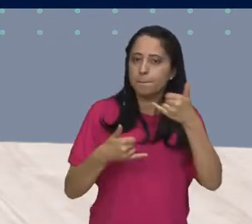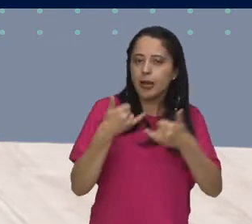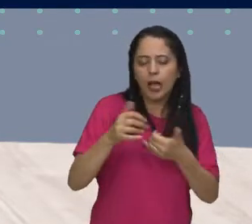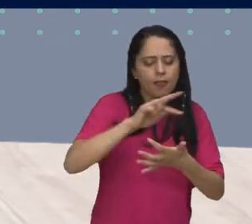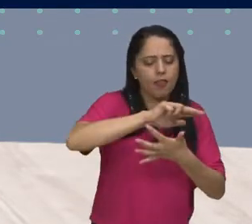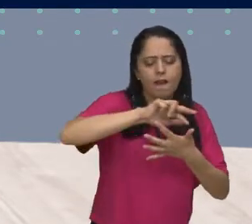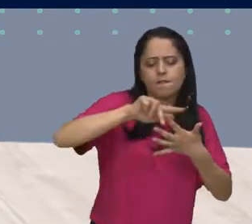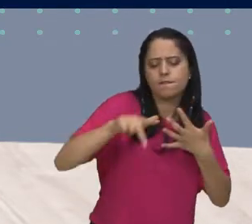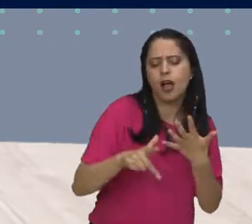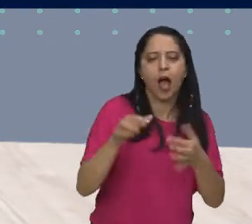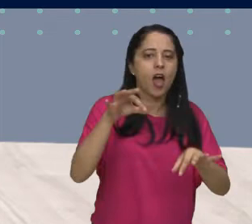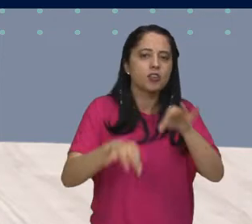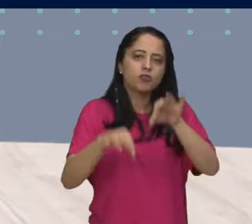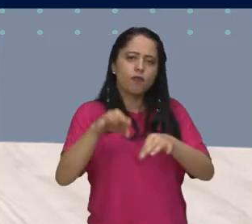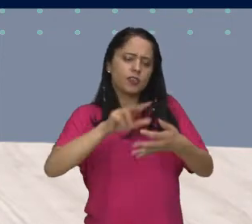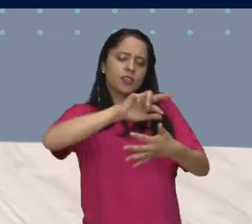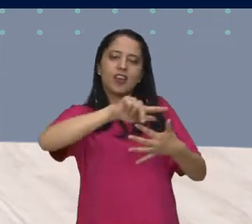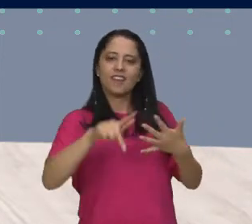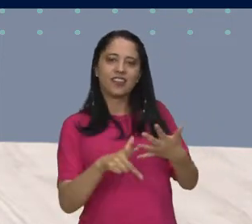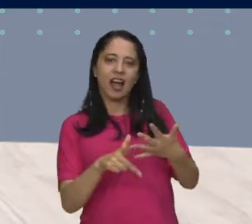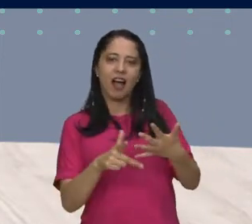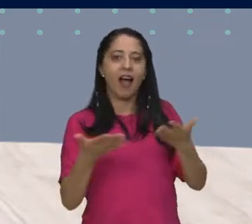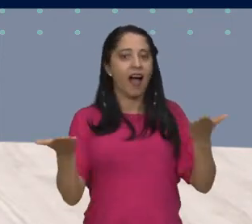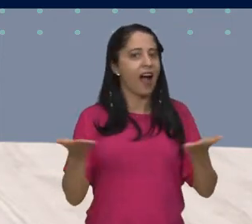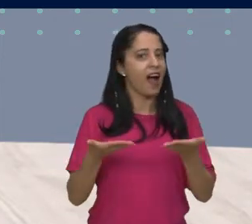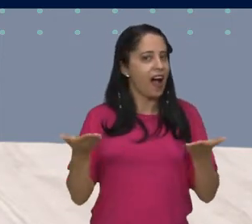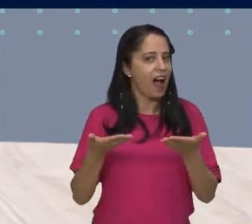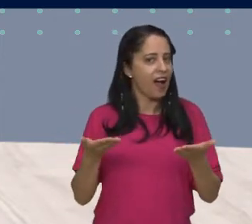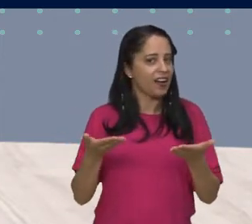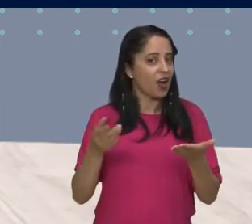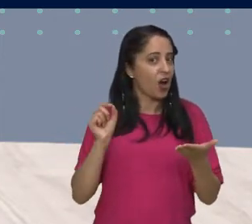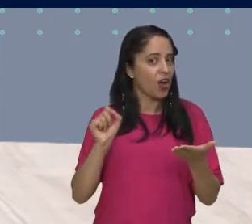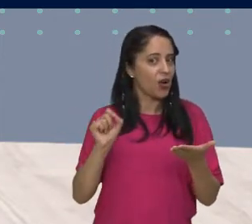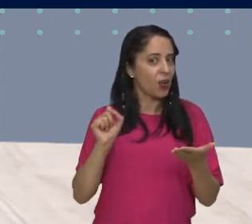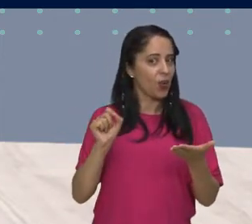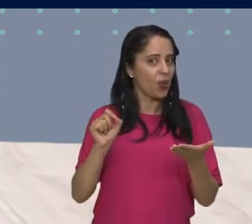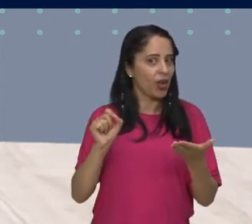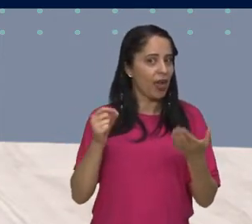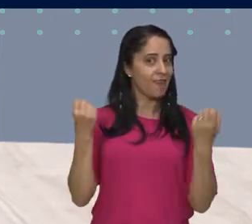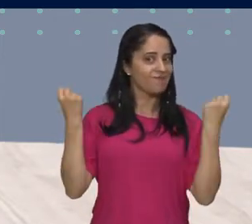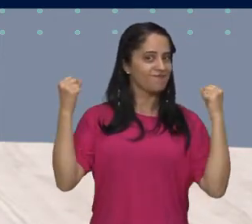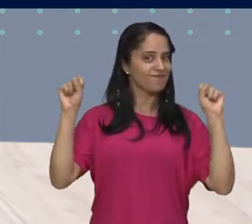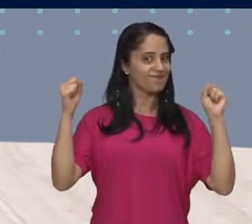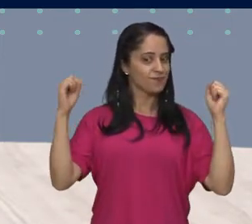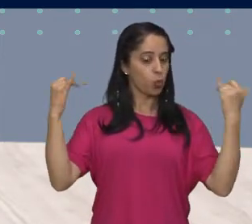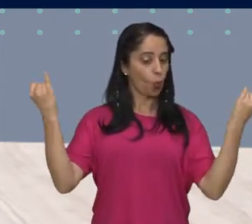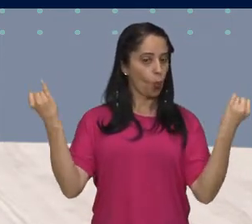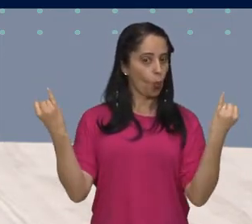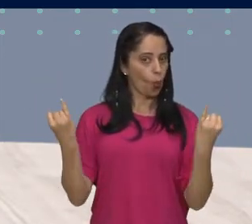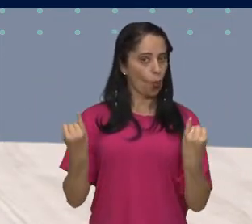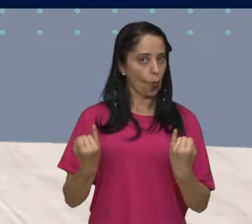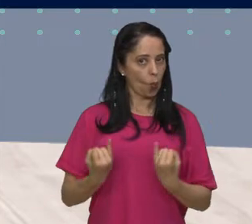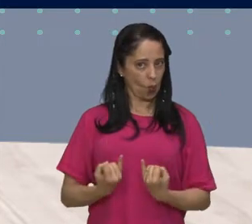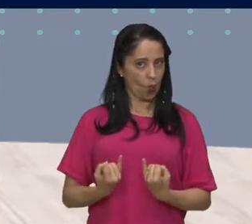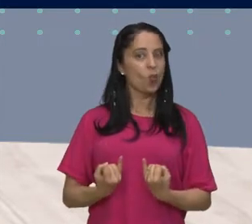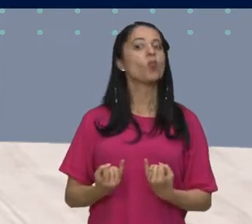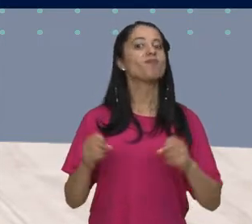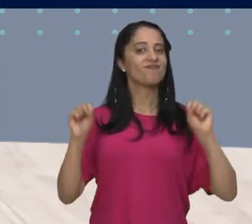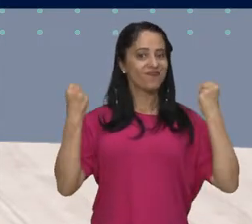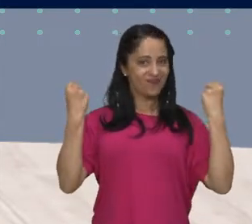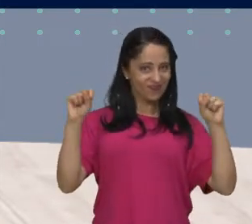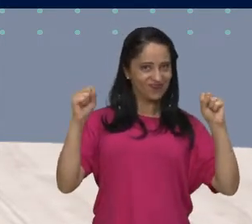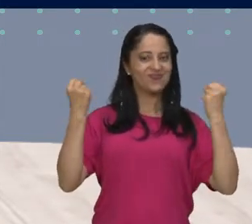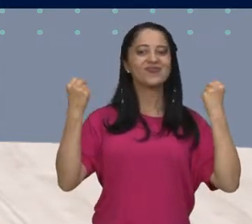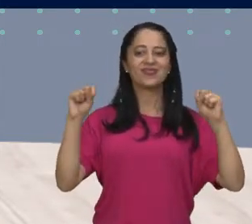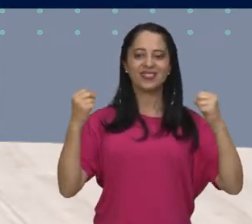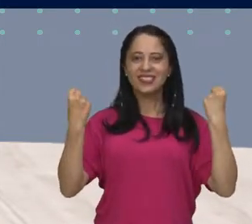com muitas oficinas. Agora, nós vamos manter a nossa forma, fazendo muitos